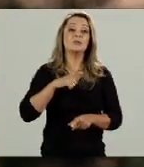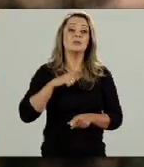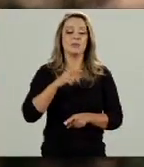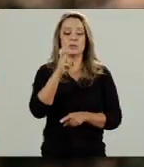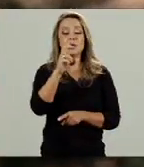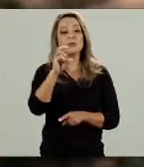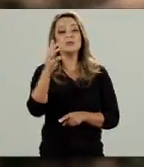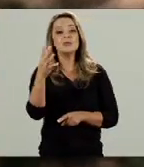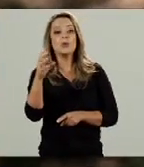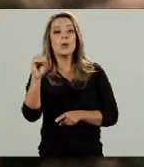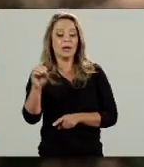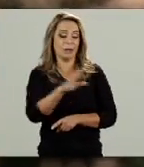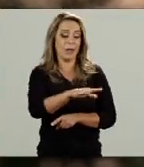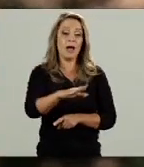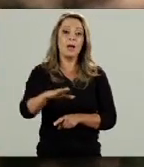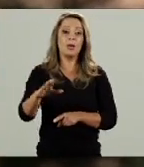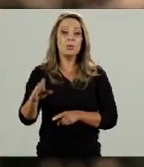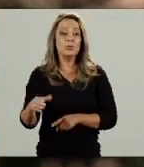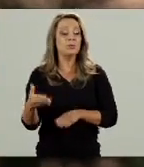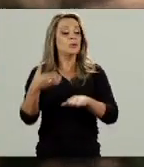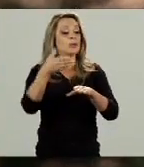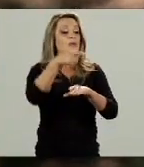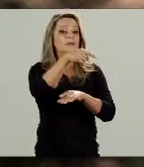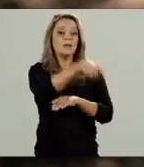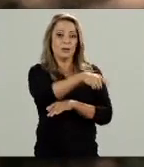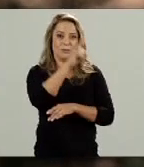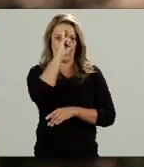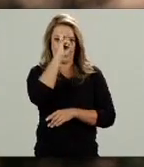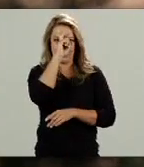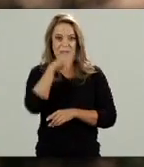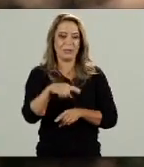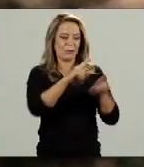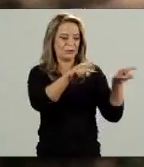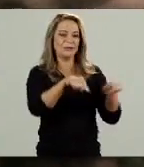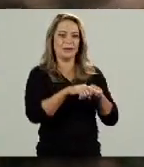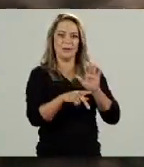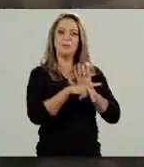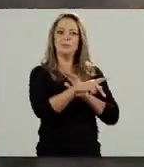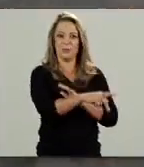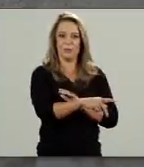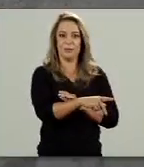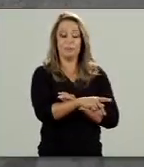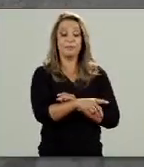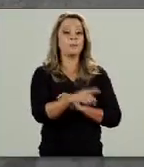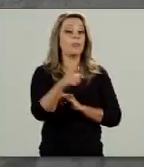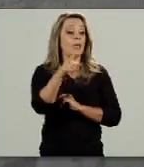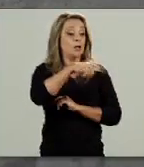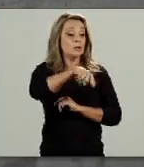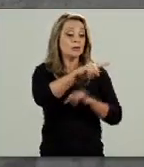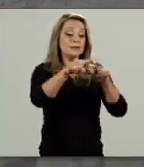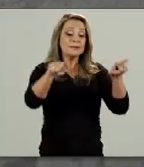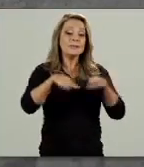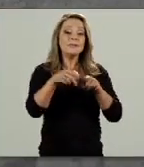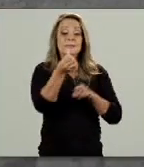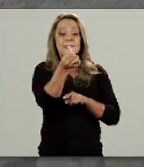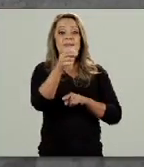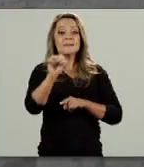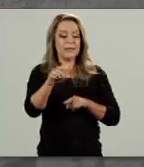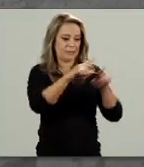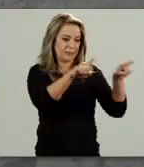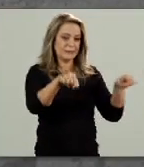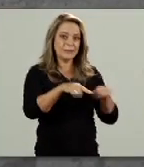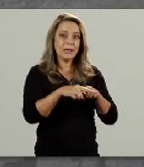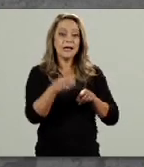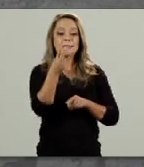Nós contamos com 540 alunos que estão sendo atendidos em 60 classes hospitalares e essas